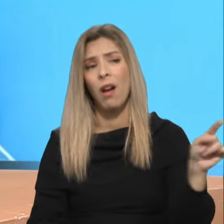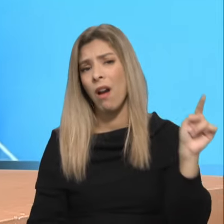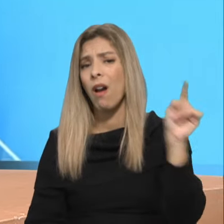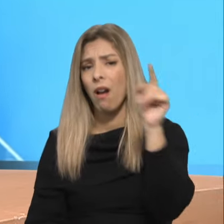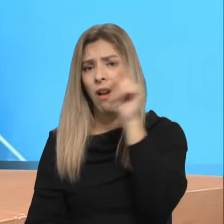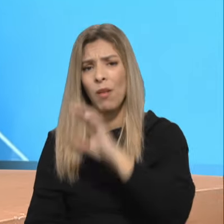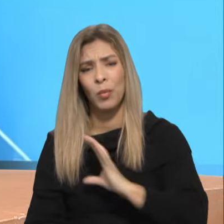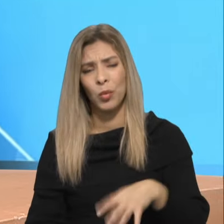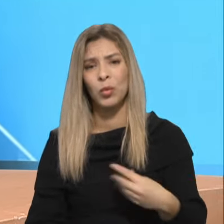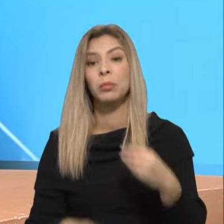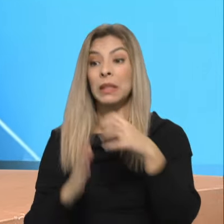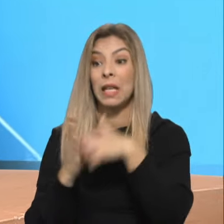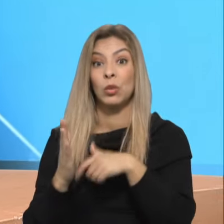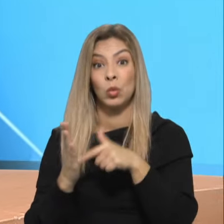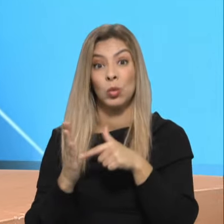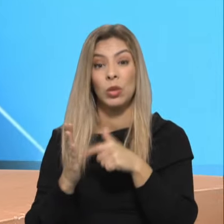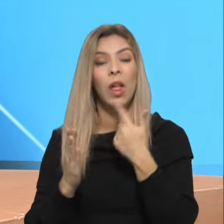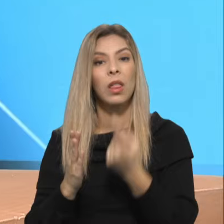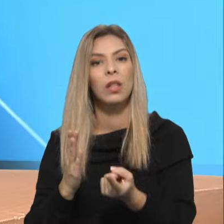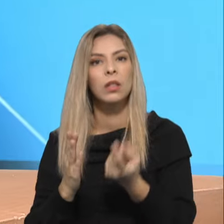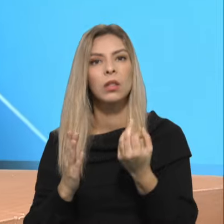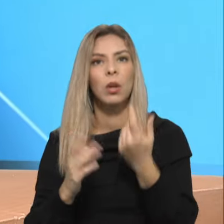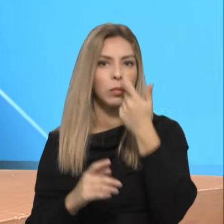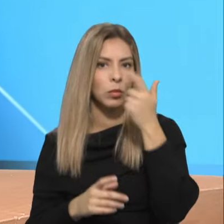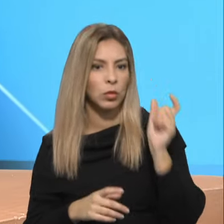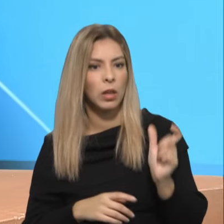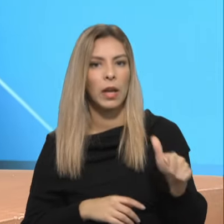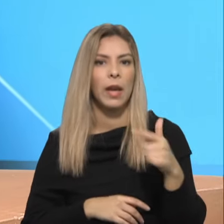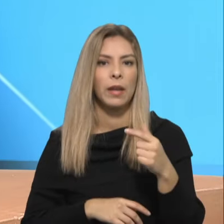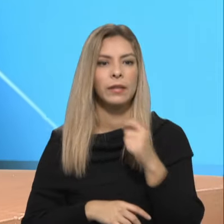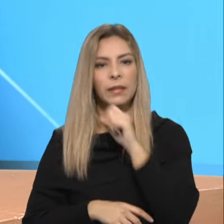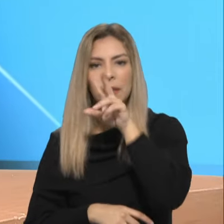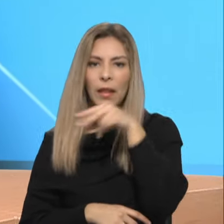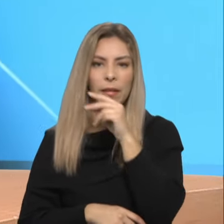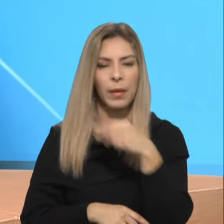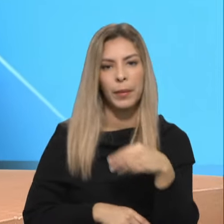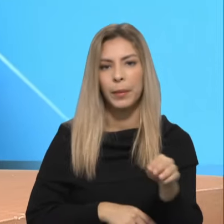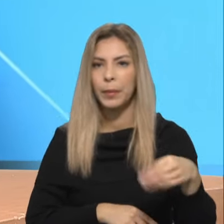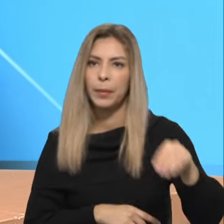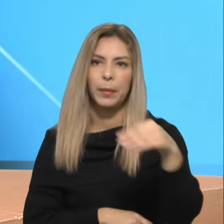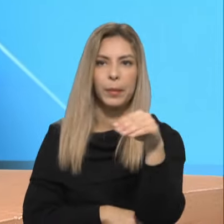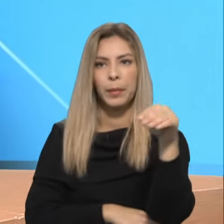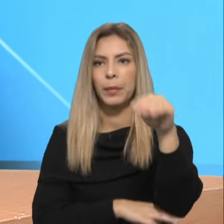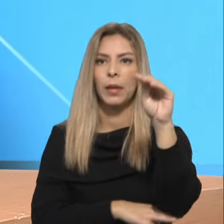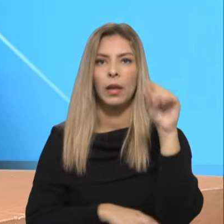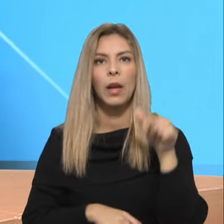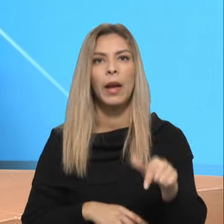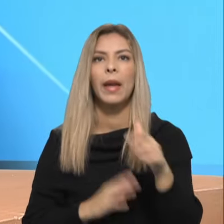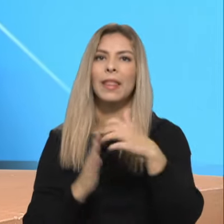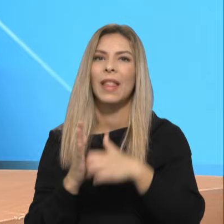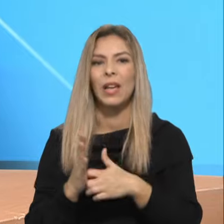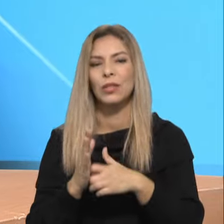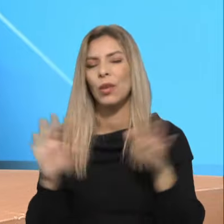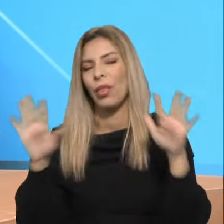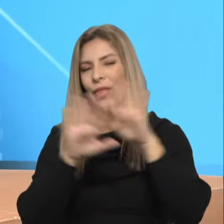E o texto, indiretamente, coloca aqui um agente, que é esta serpente, esta figura. Naturalmente, este texto não é uma descrição histórica, isto é um texto de caráter